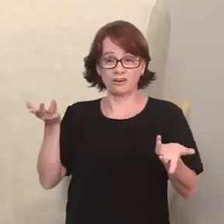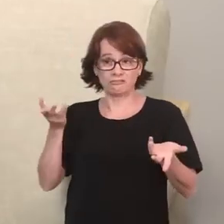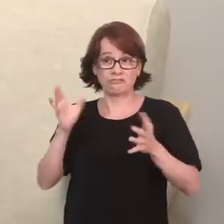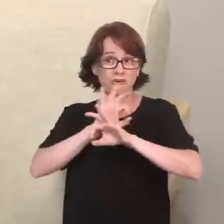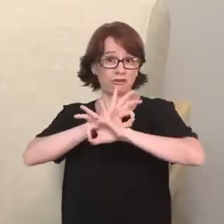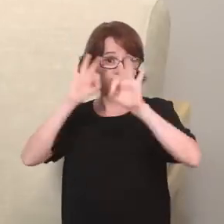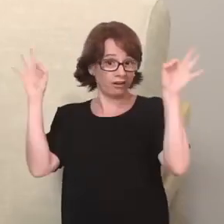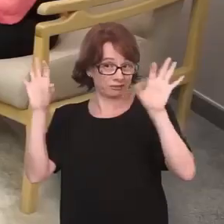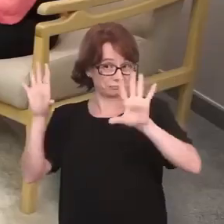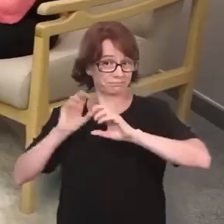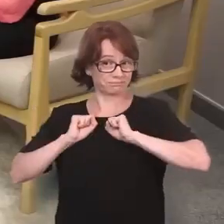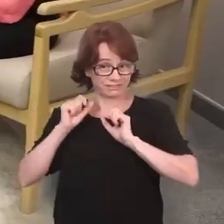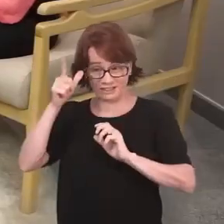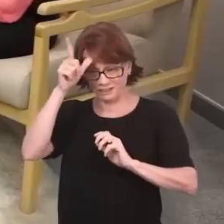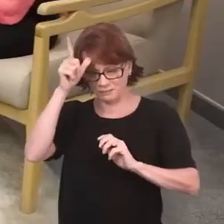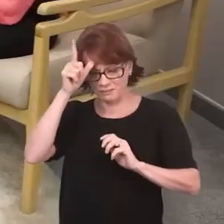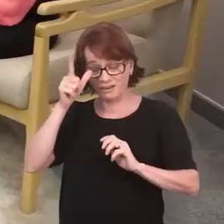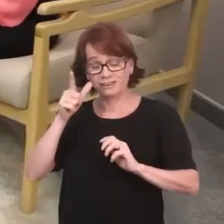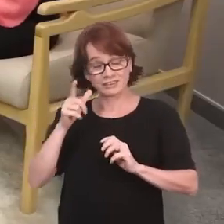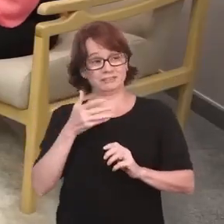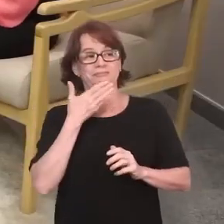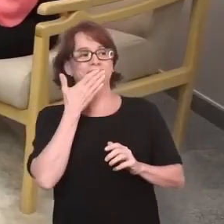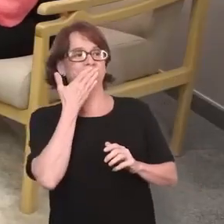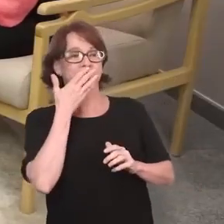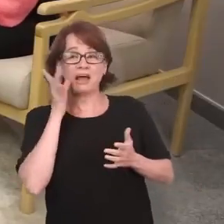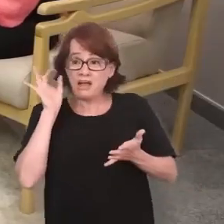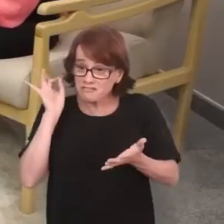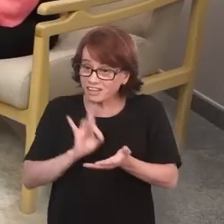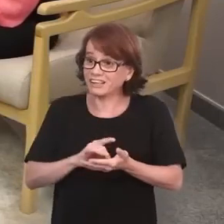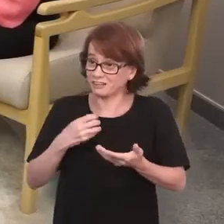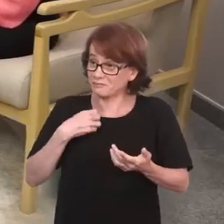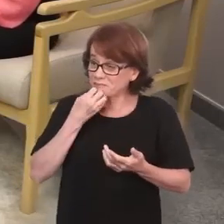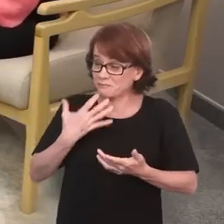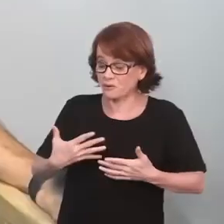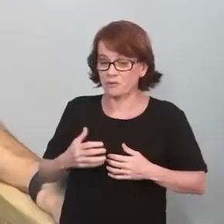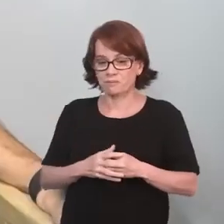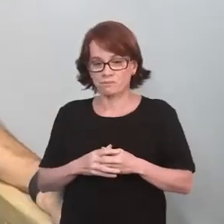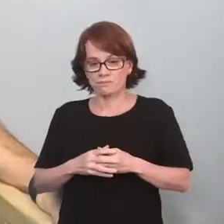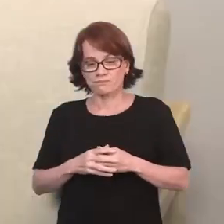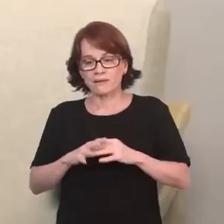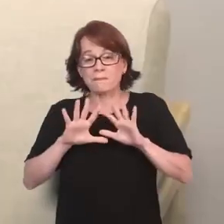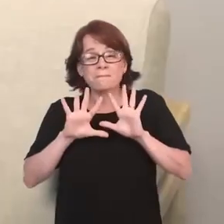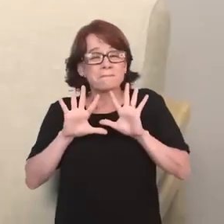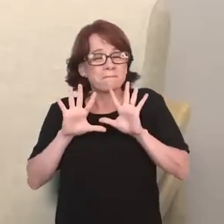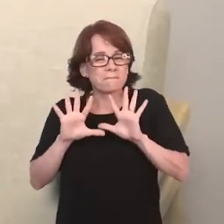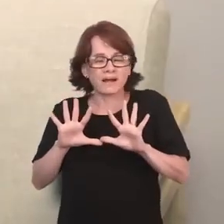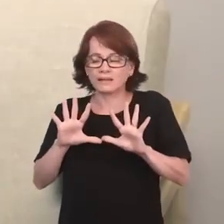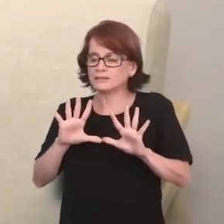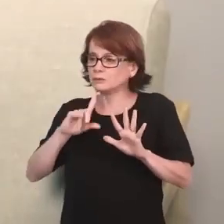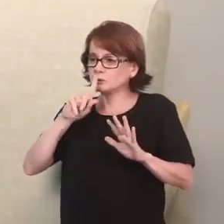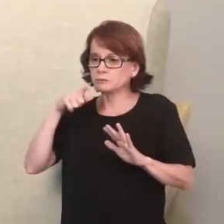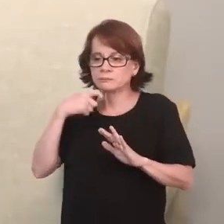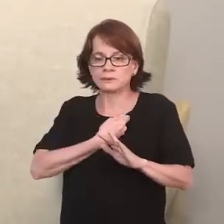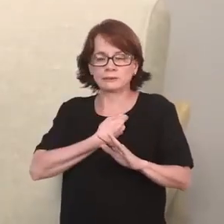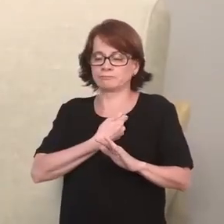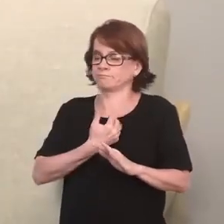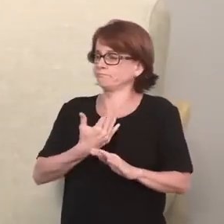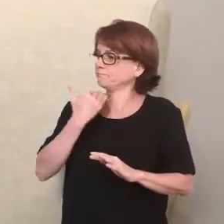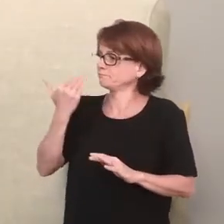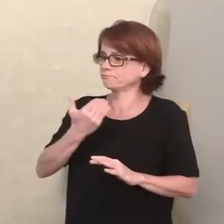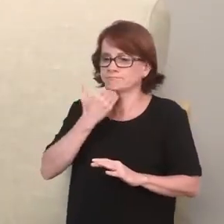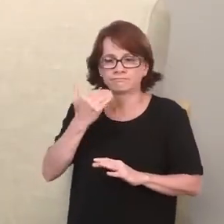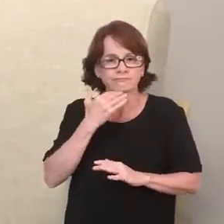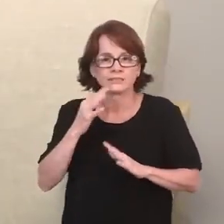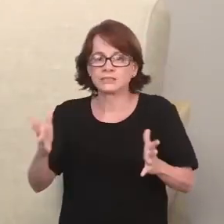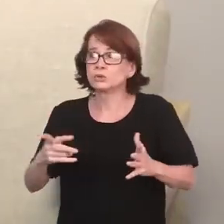também. É verdade, é muito bom. E aí depois estudei um ano de italiano, falava aquilo. Agora, o espanhol, não tem